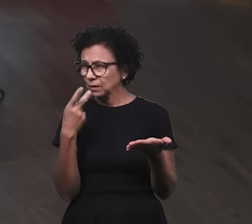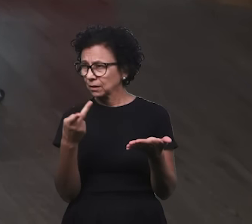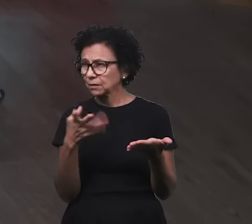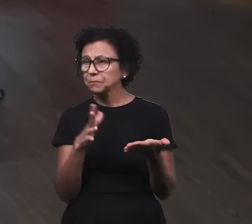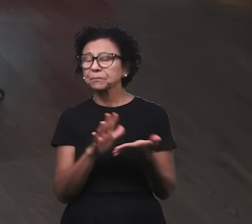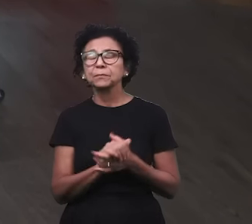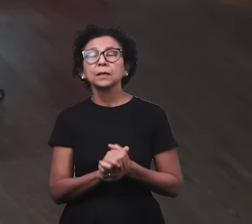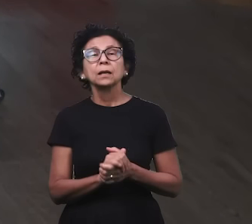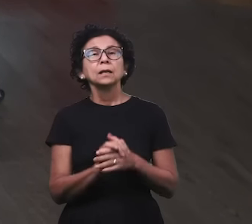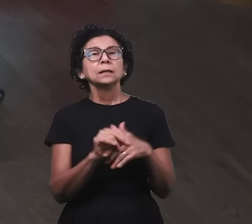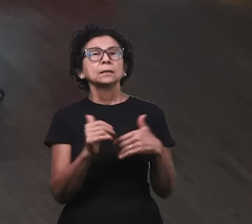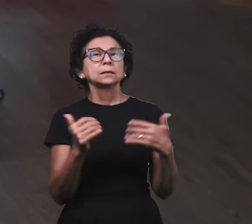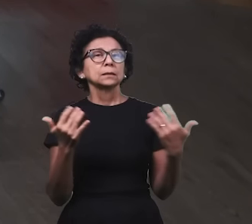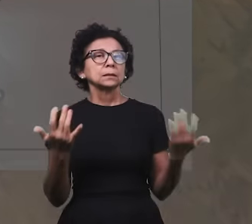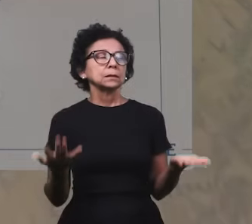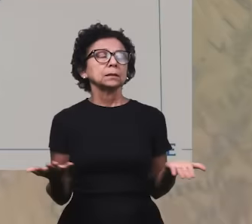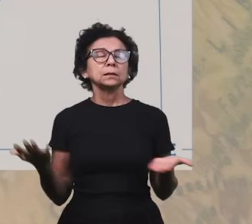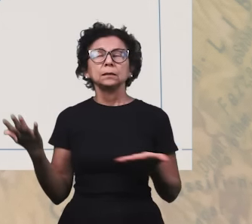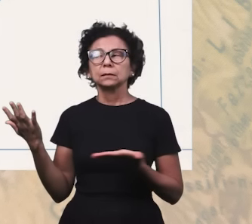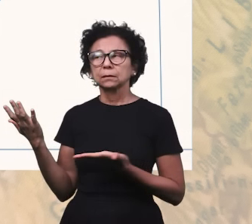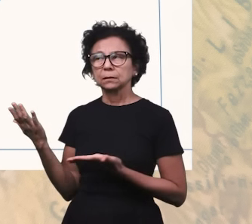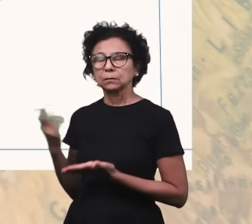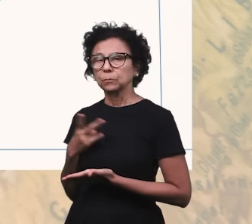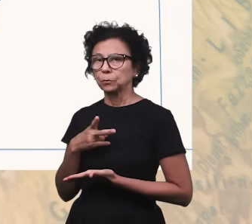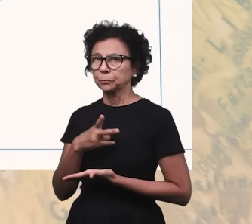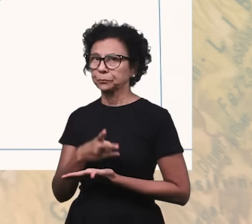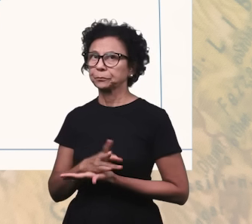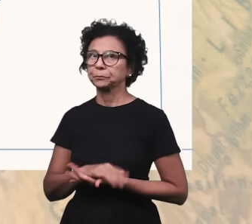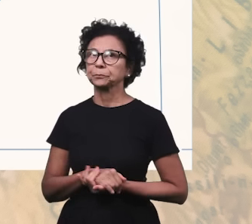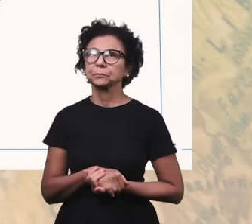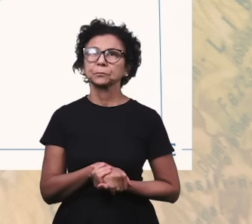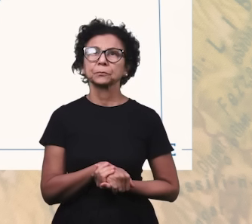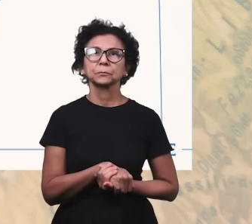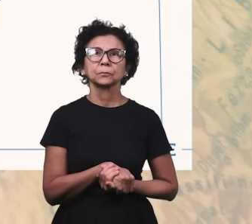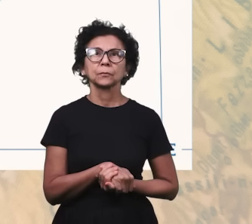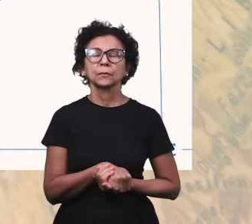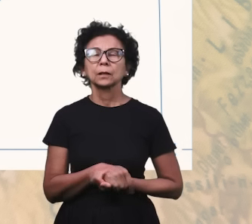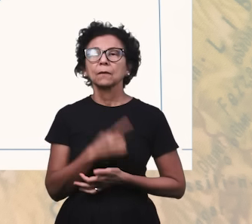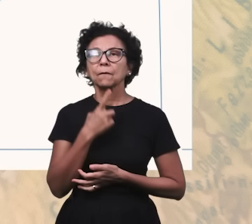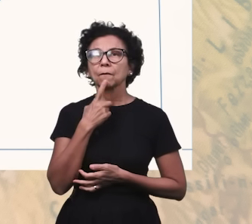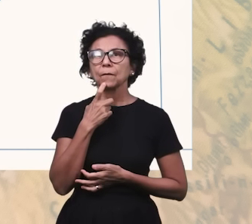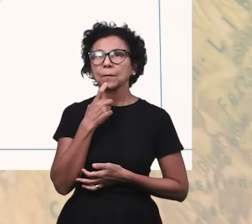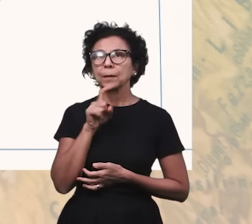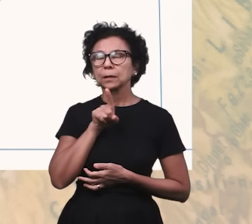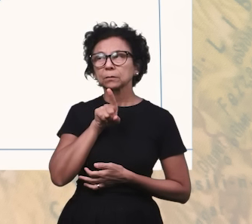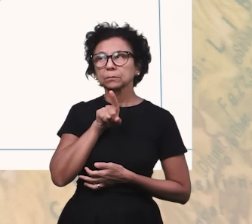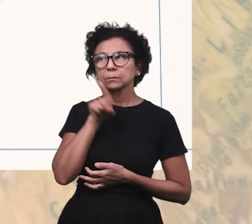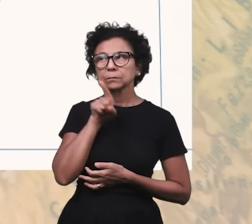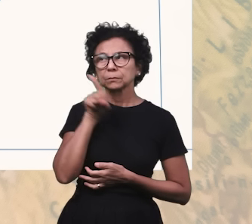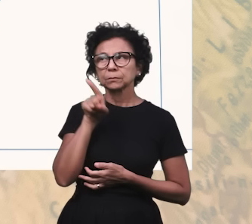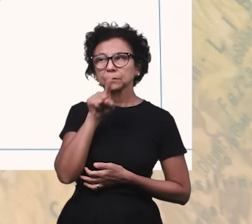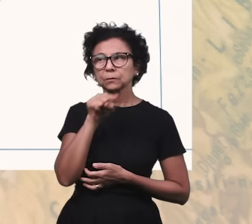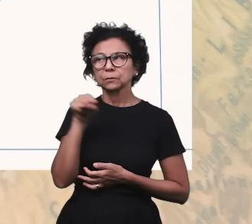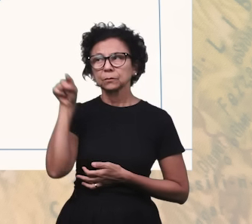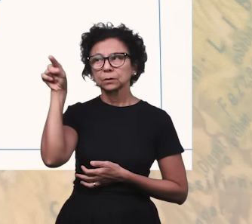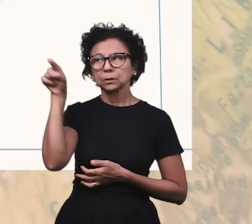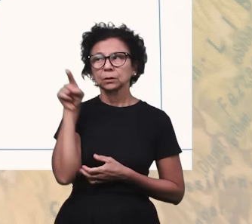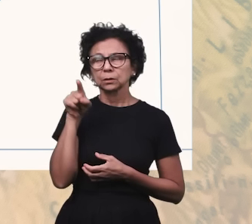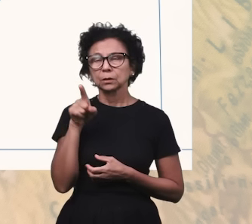é? Fizemos antes a jornada das setas vermelhas, né? O tempo do Egito, o